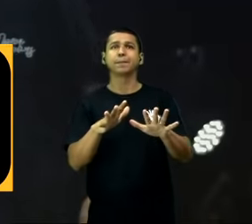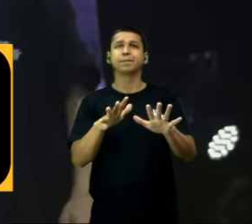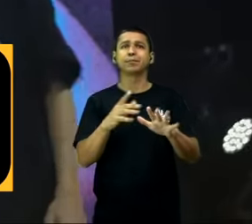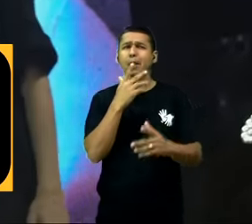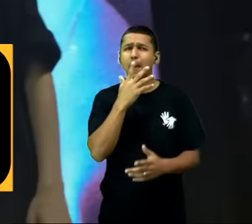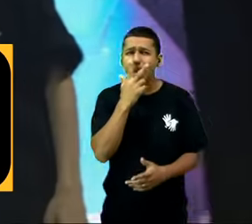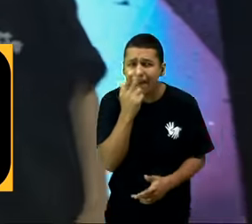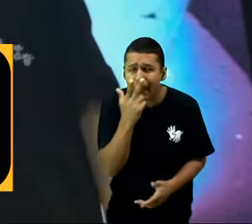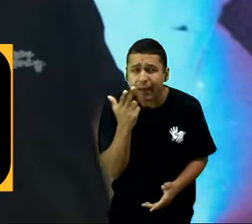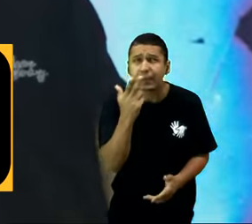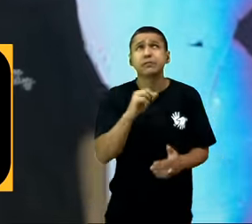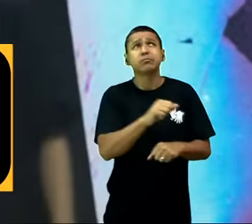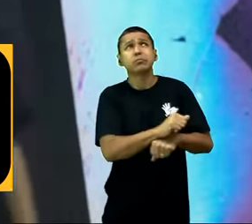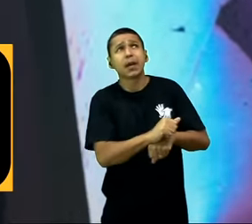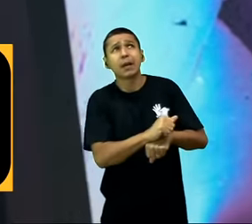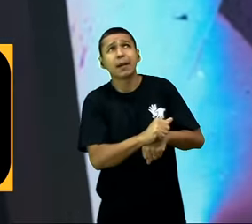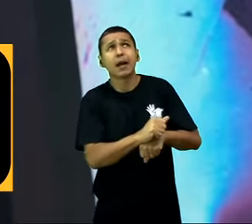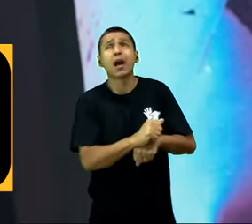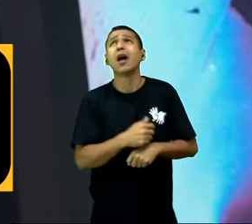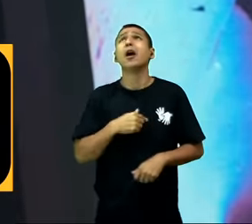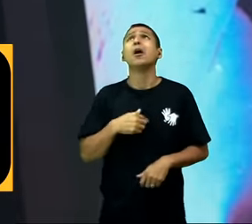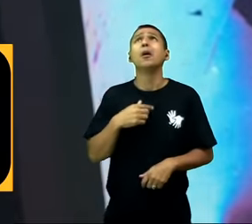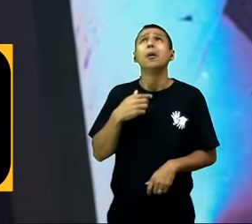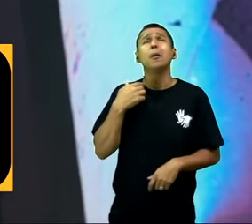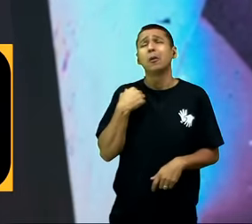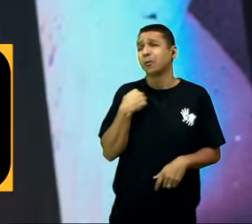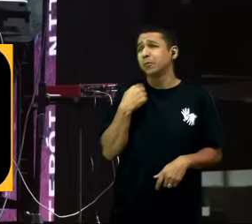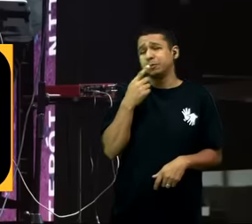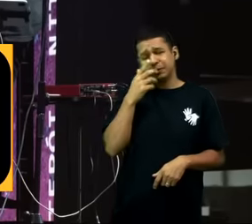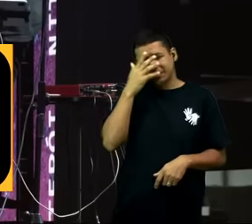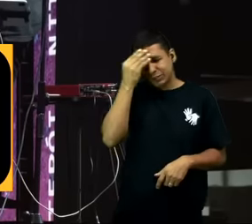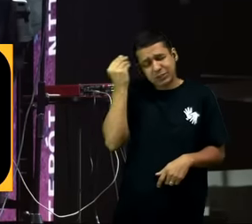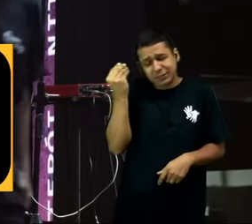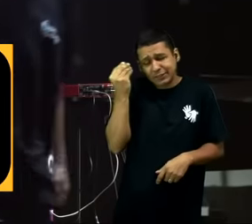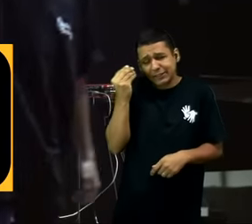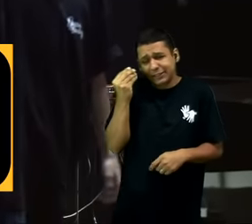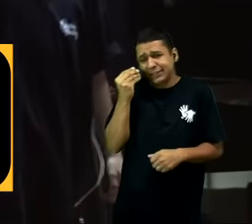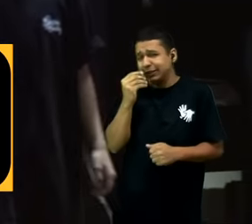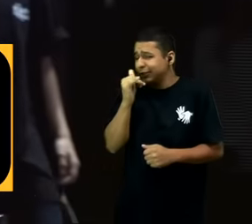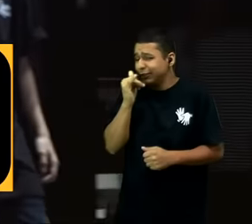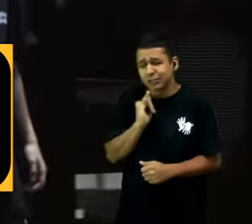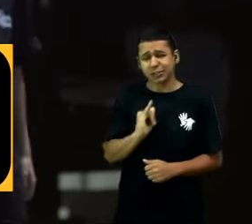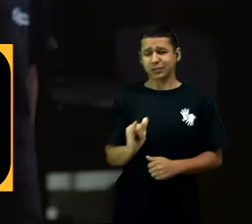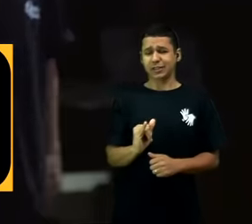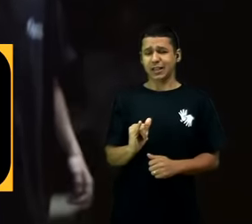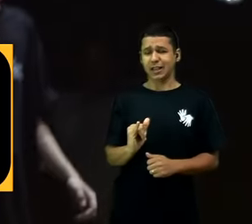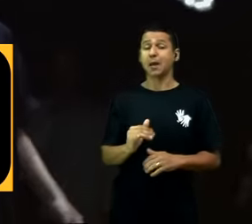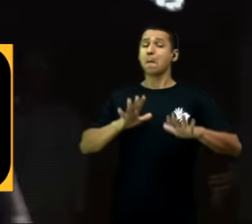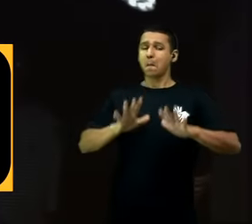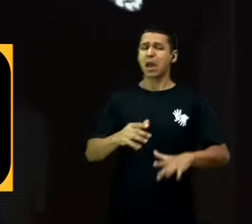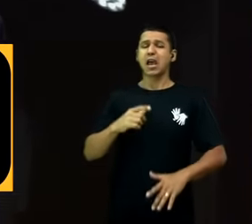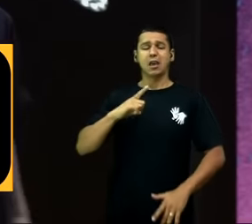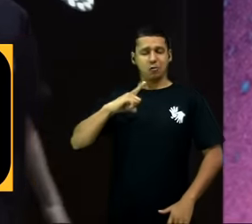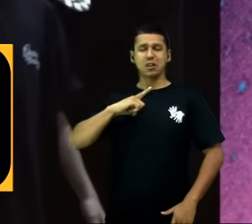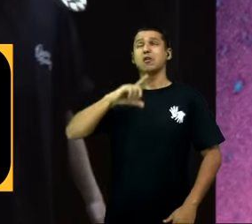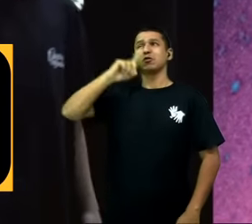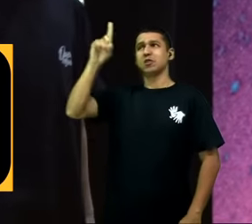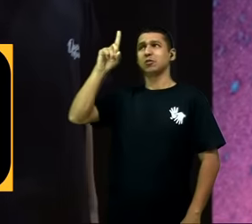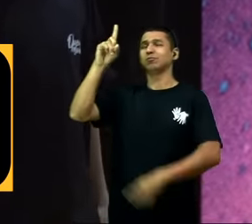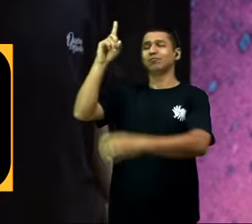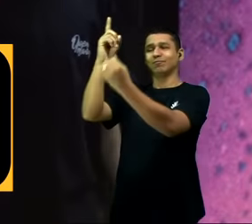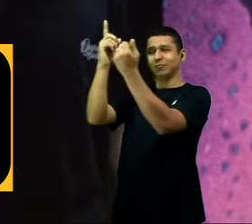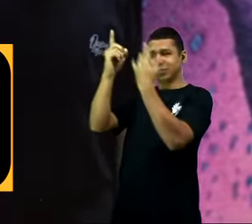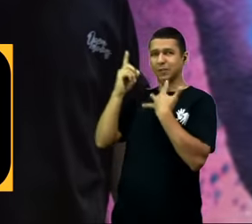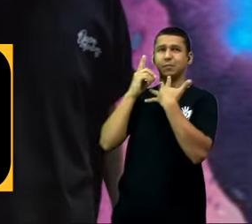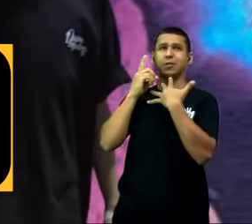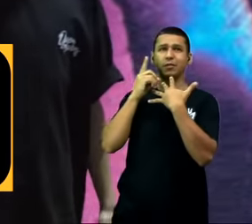que Abraão agora está dizendo: eu esqueci de te avisar, Isaac, mas eu tenho um Deus que provê todas as coisas. Filho, papai durante muito